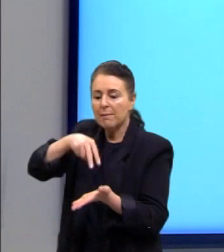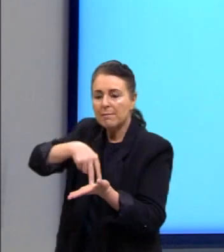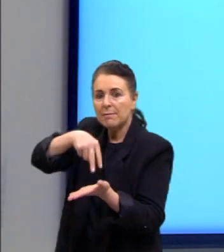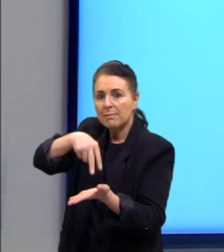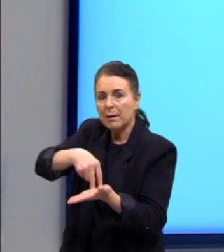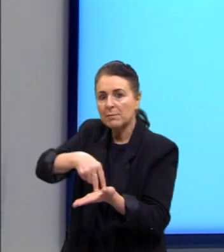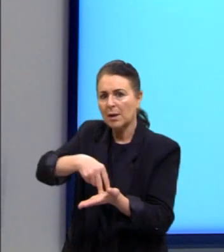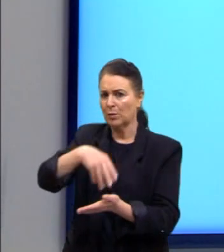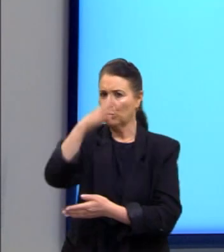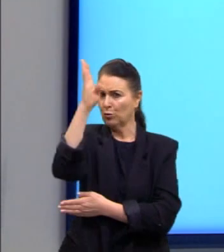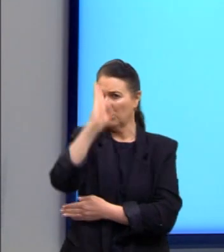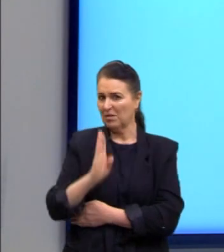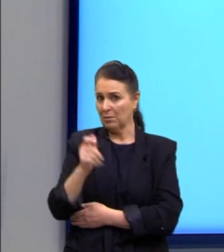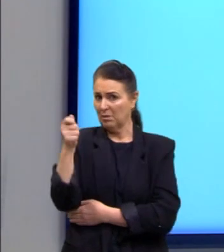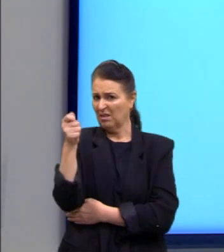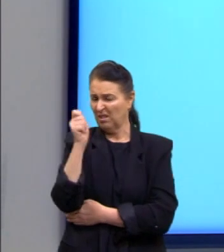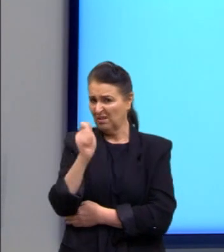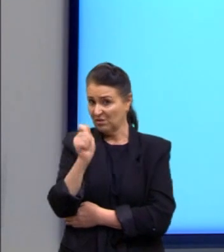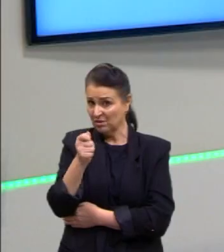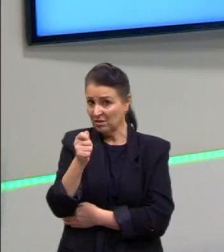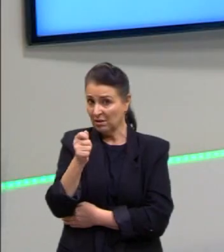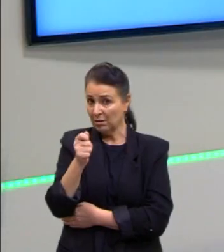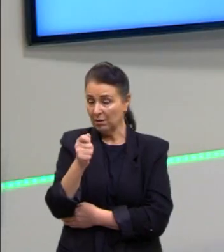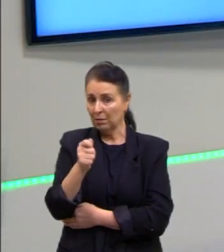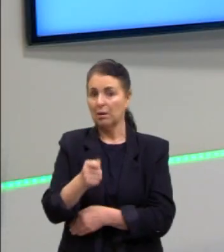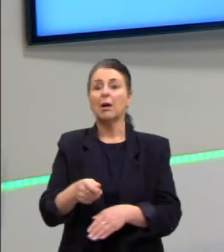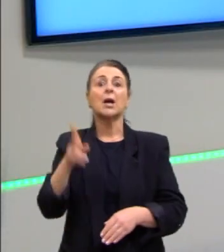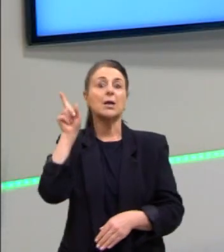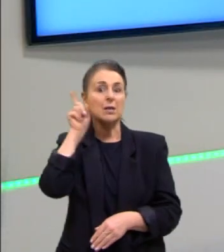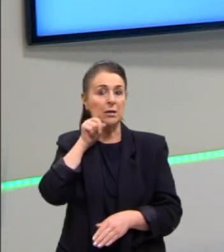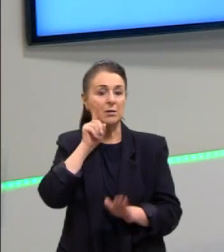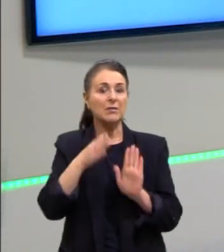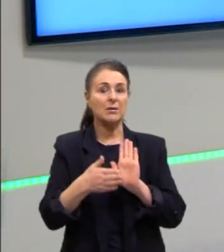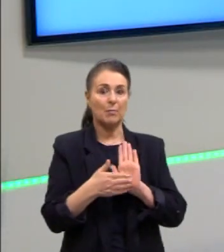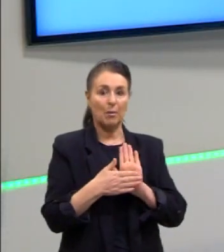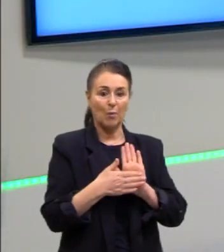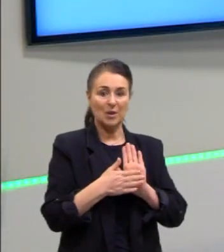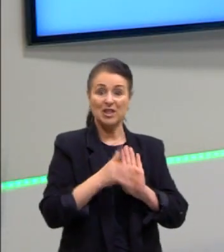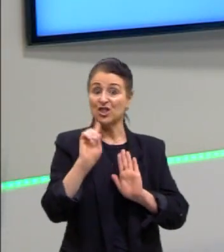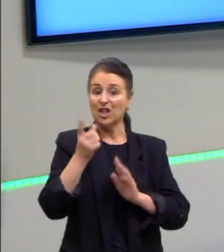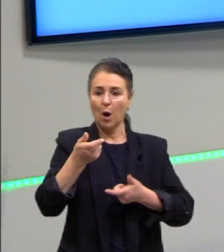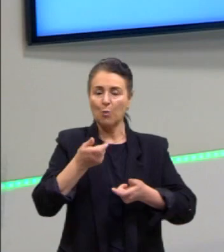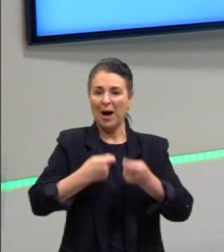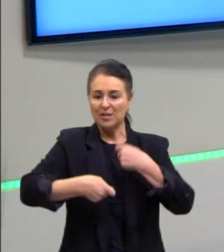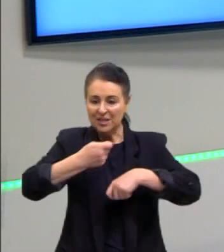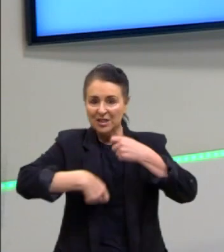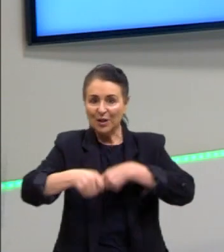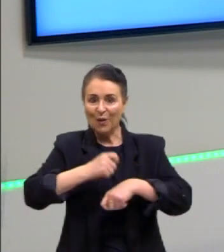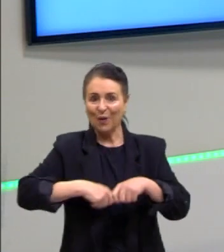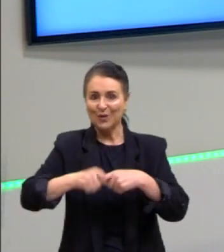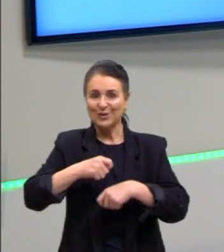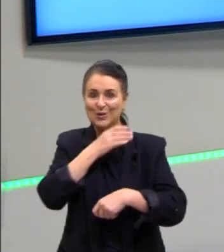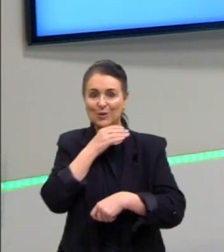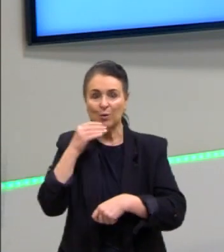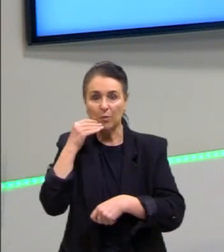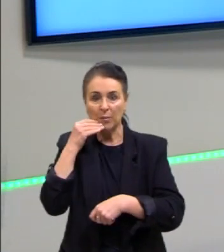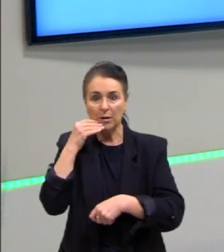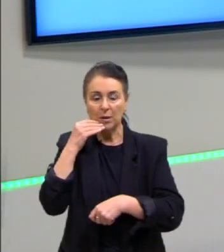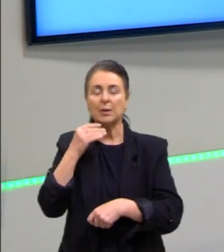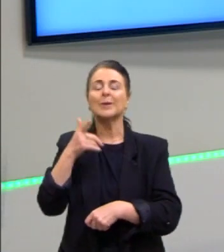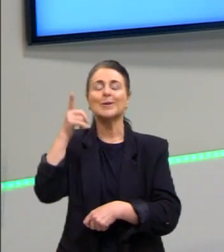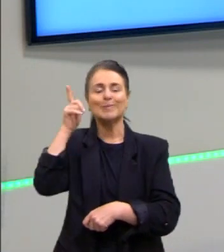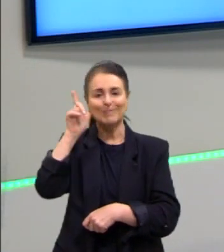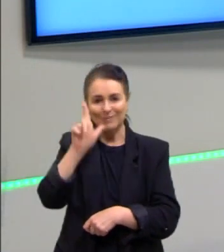a Argentina gente os Estados Unidos propôs um bloqueio e esse bloqueio foi vitorioso né ele persistiu então